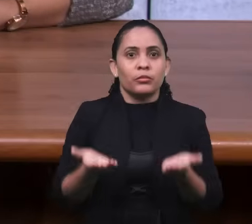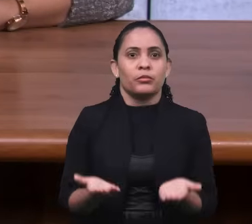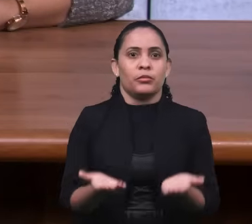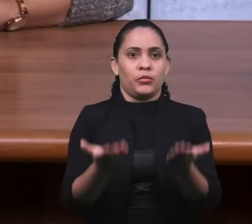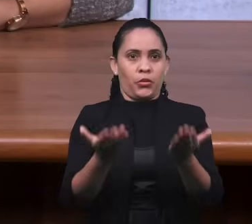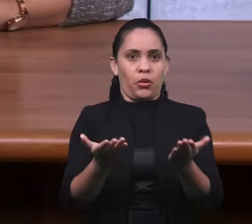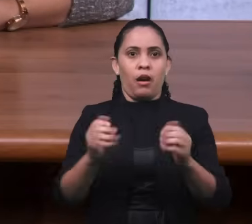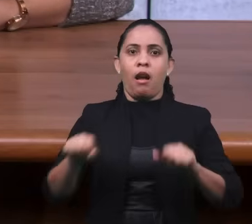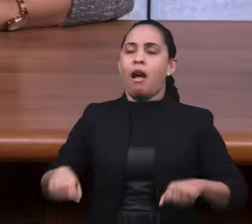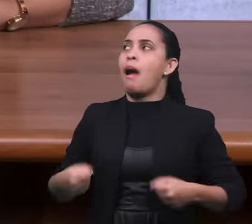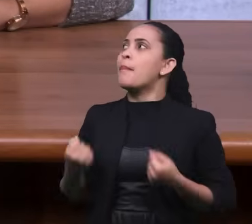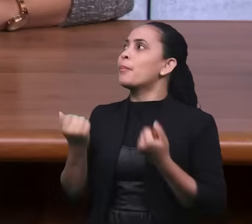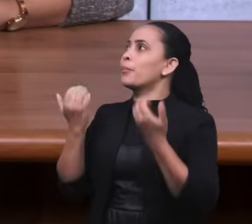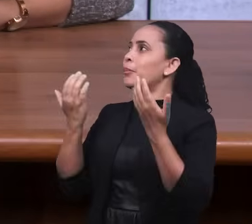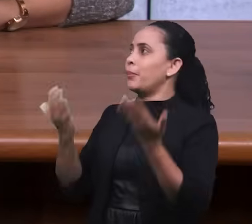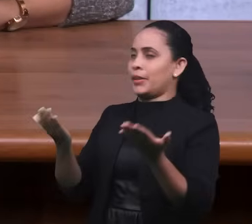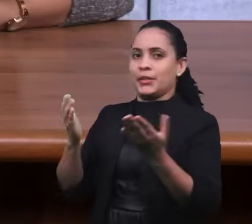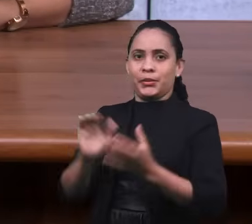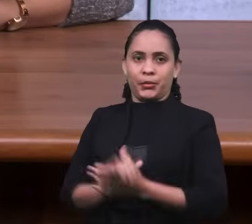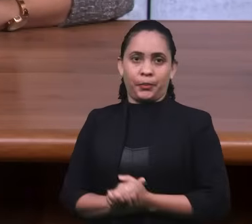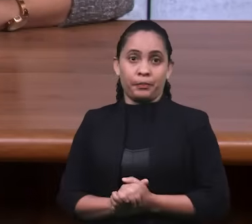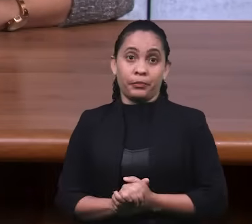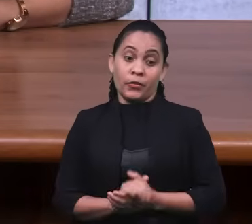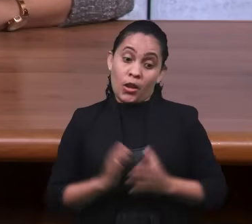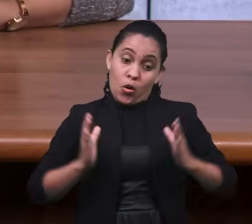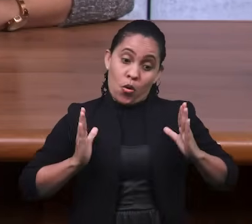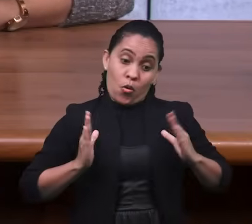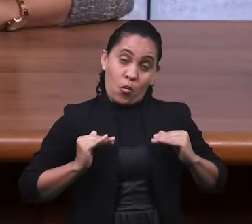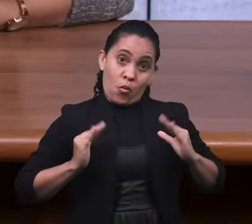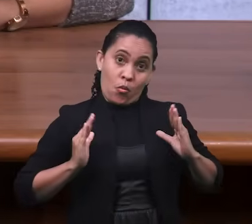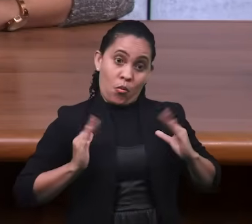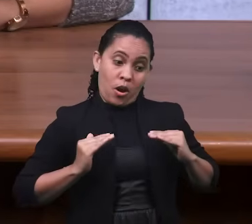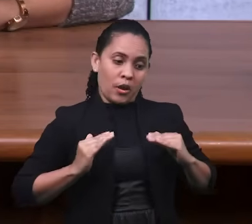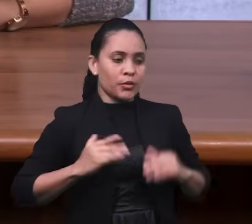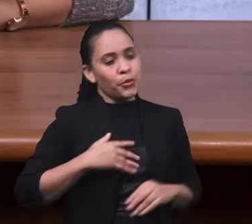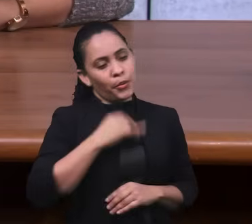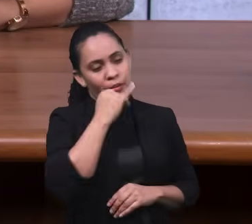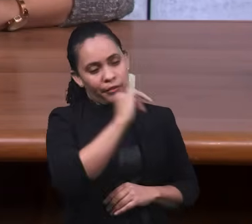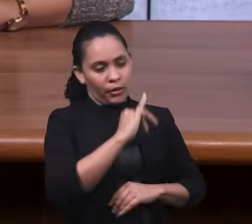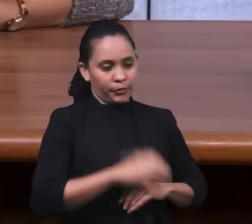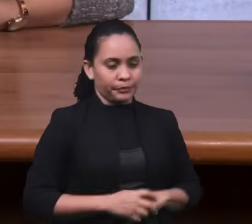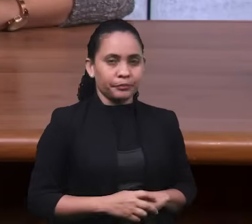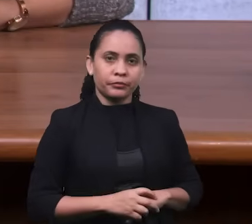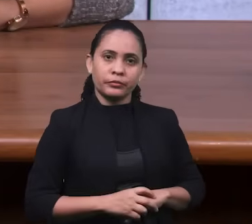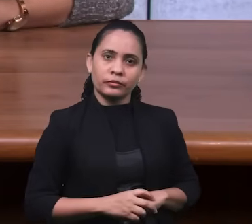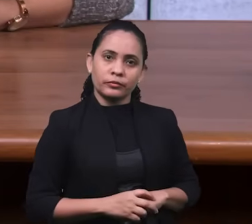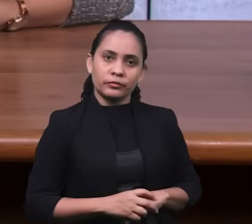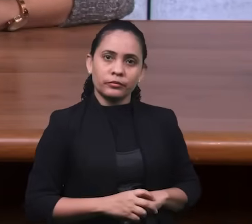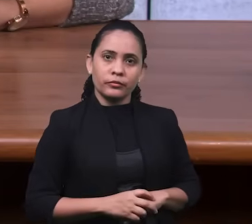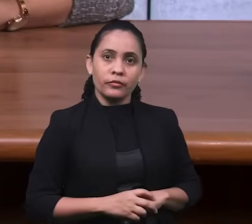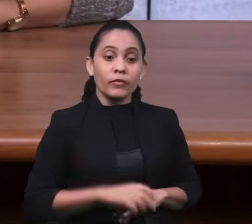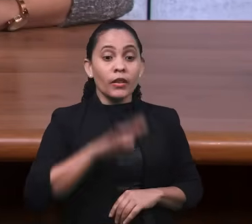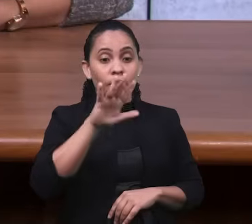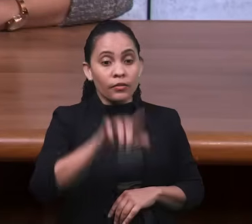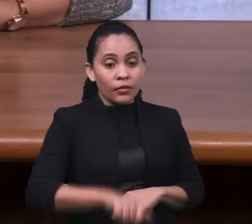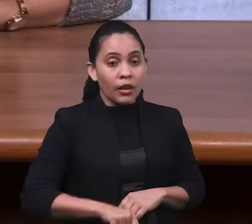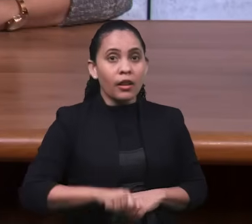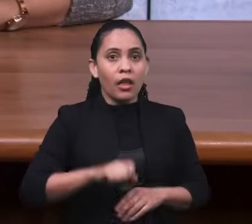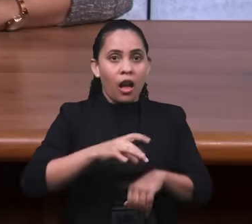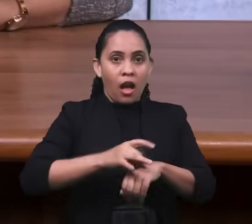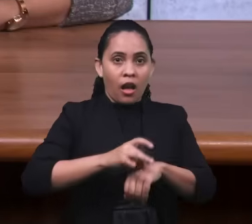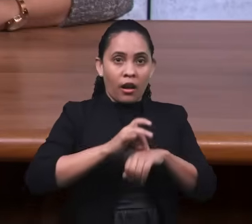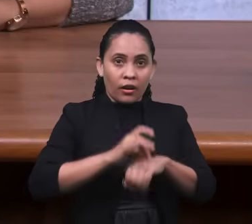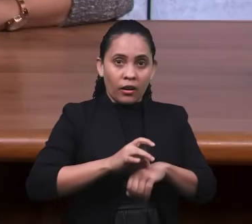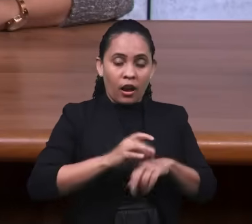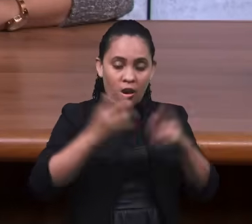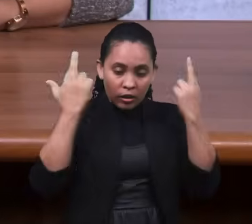lhe apresentou. Porém o anjo de Deus lhe disse: Toma a carne e os bolos